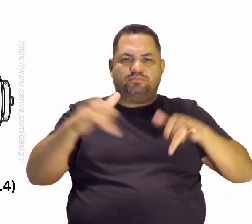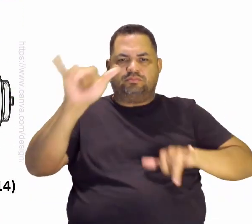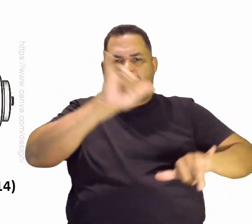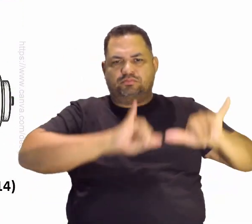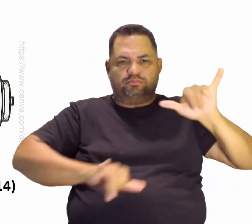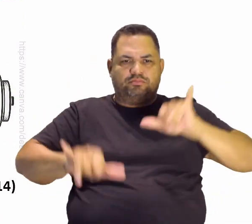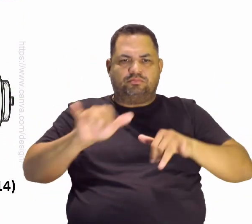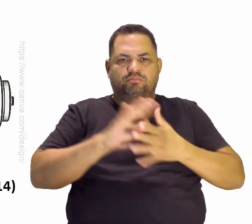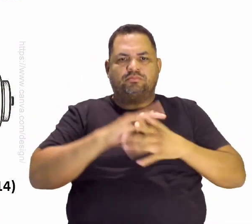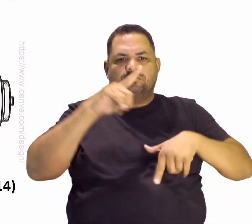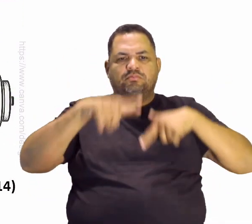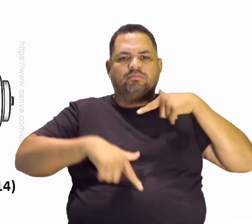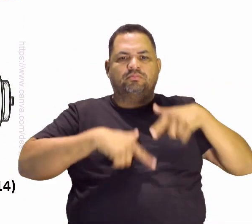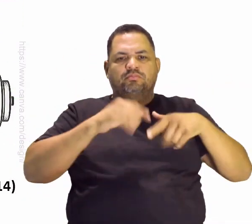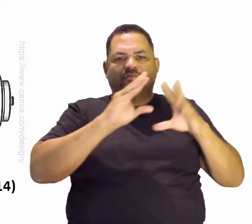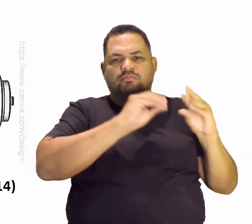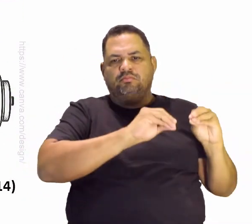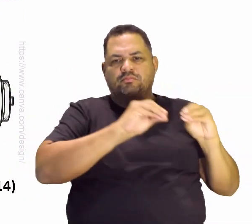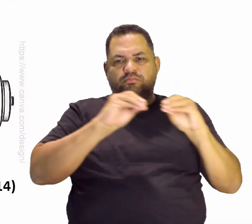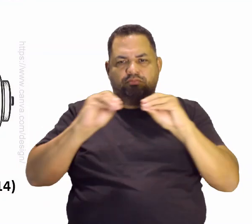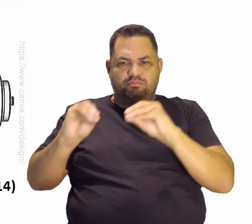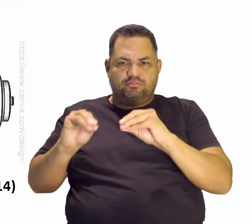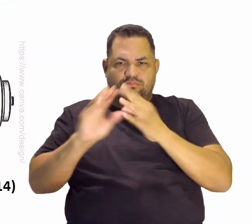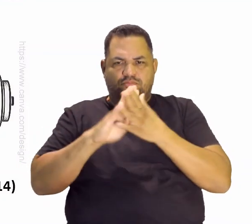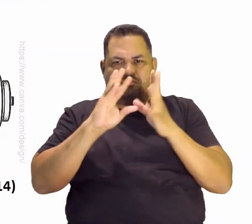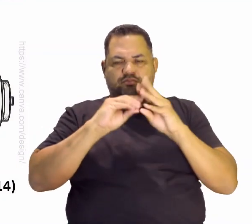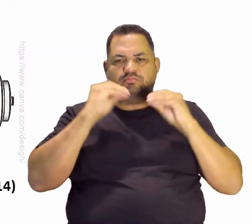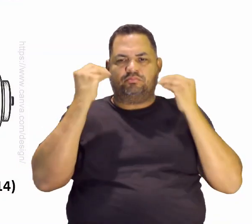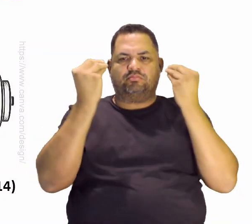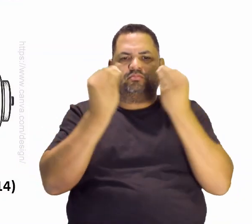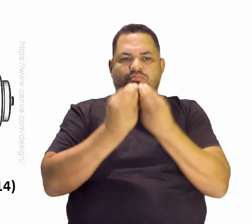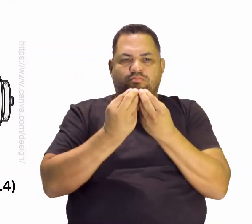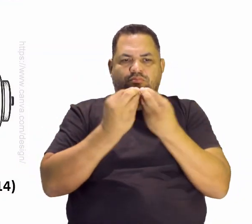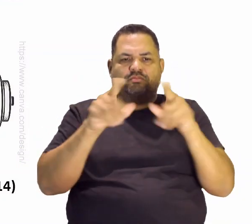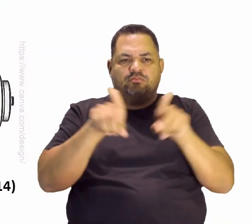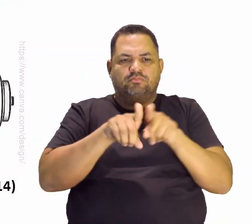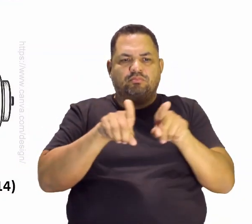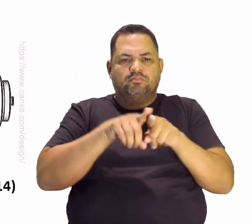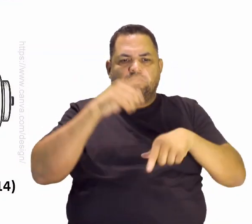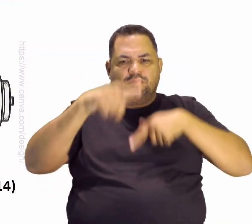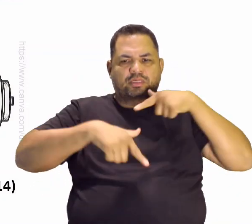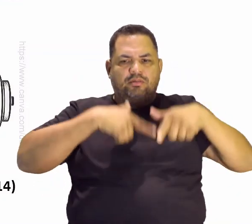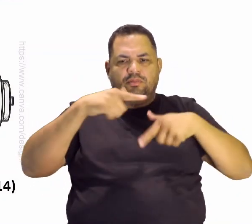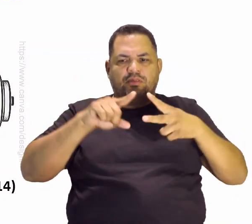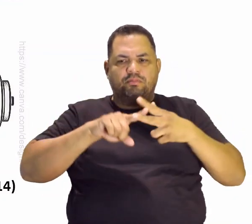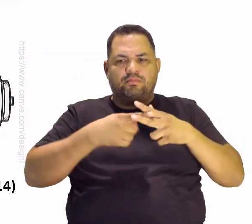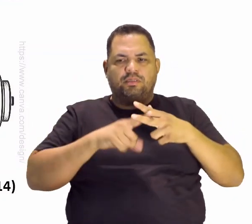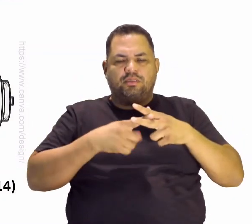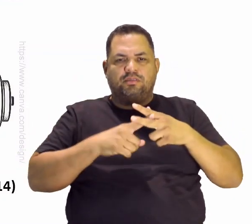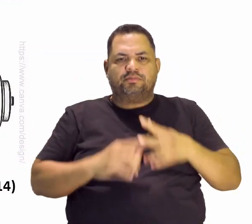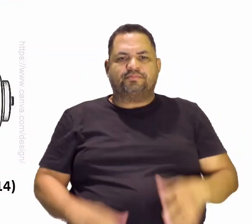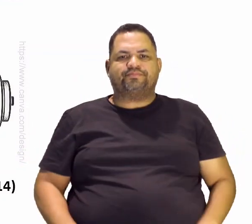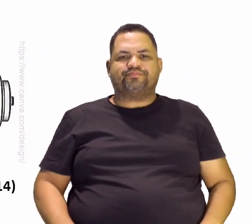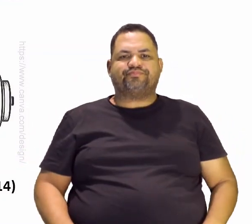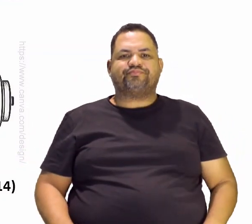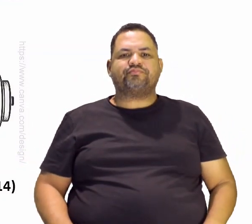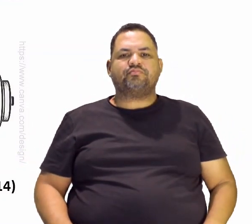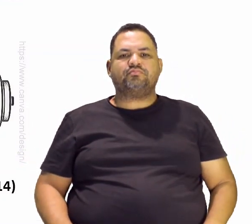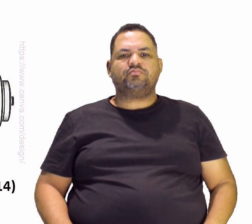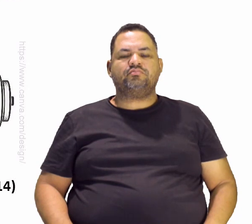temos trabalho de transporte de substância e nós temos trabalho mecânico. No trabalho químico, nós temos aí a extração de energia